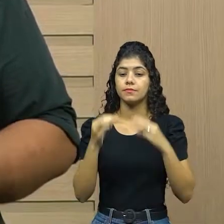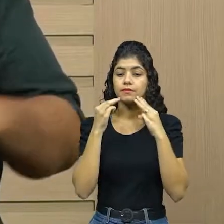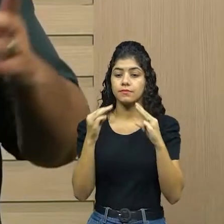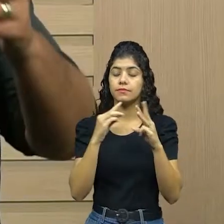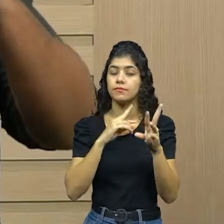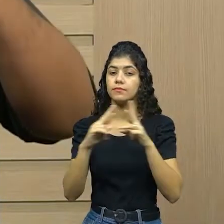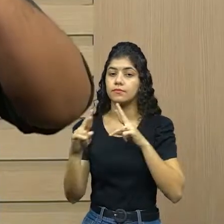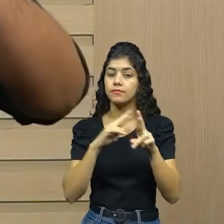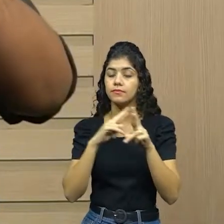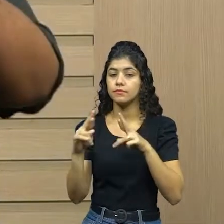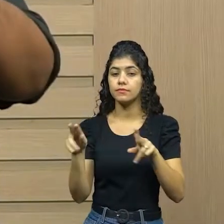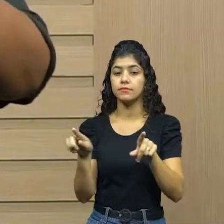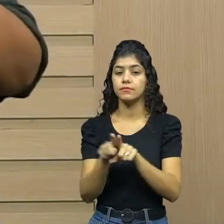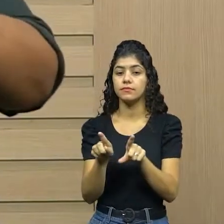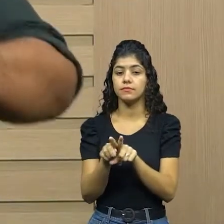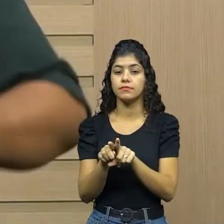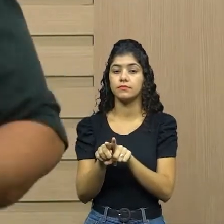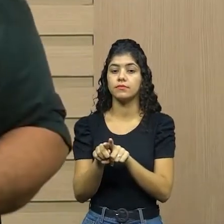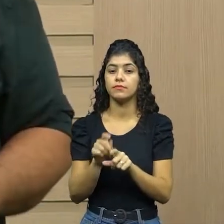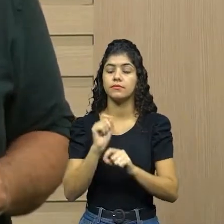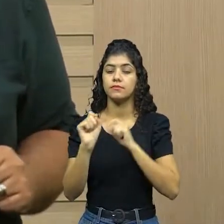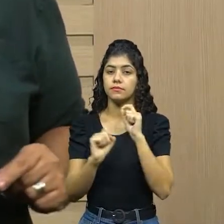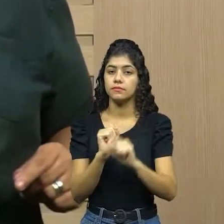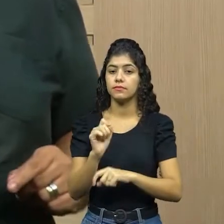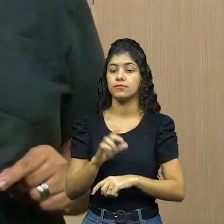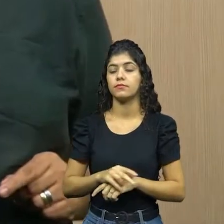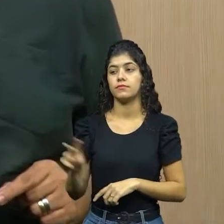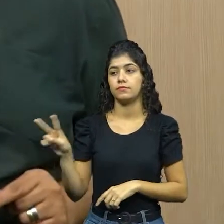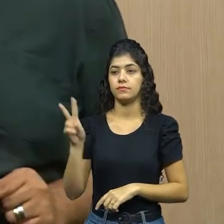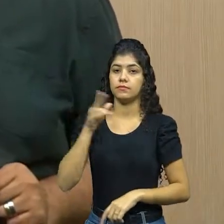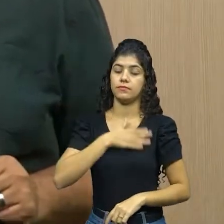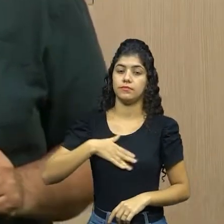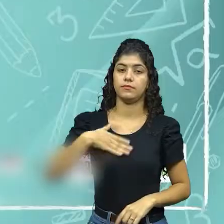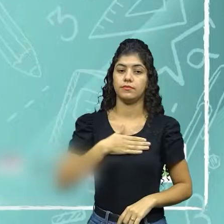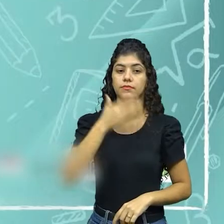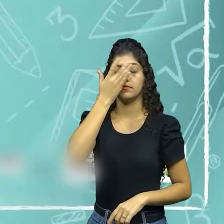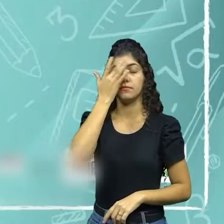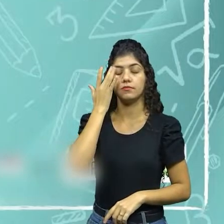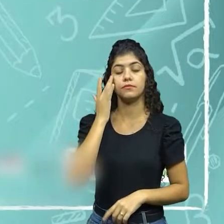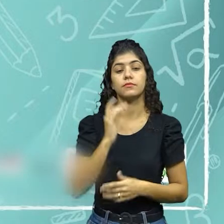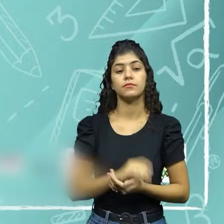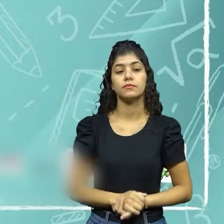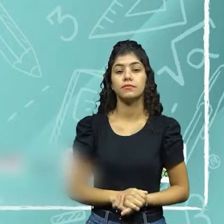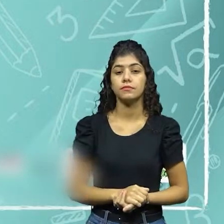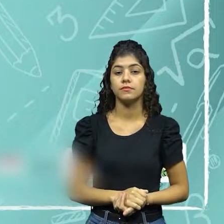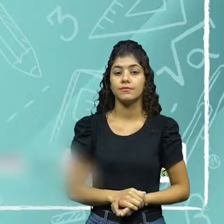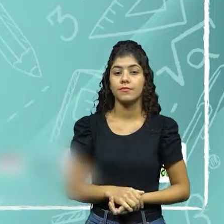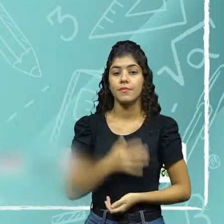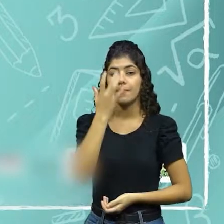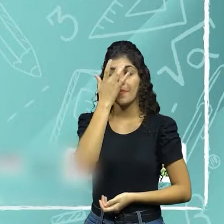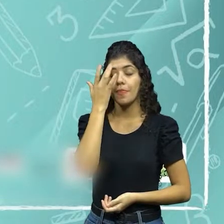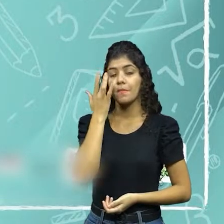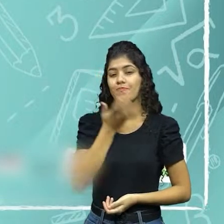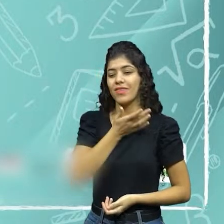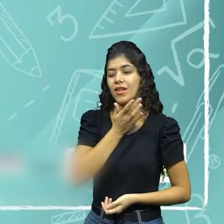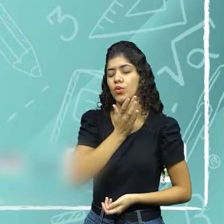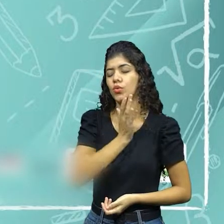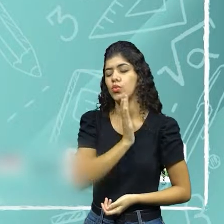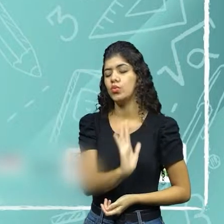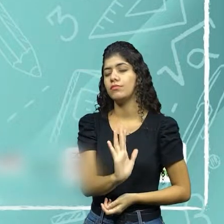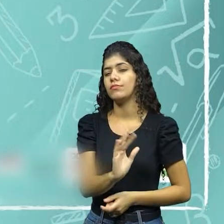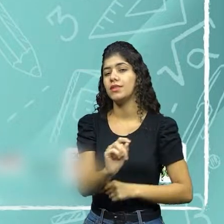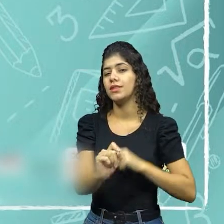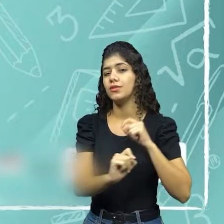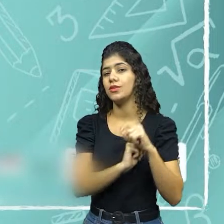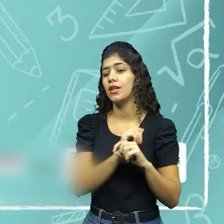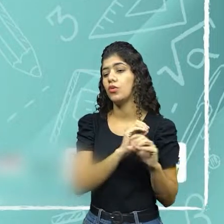marketing de relacionamento, mas está relacionado ao valor e satisfação do cliente. Já os clientes insatisfeitos, geralmente